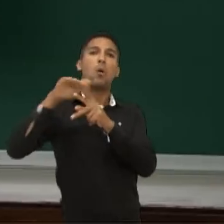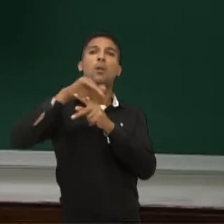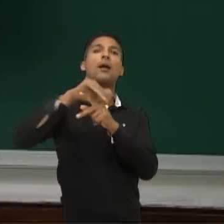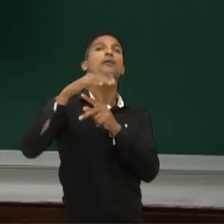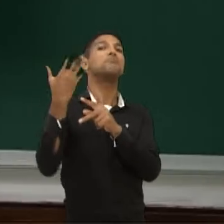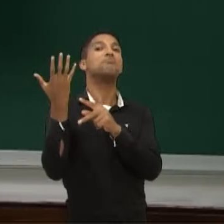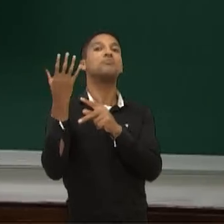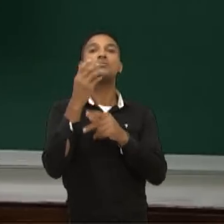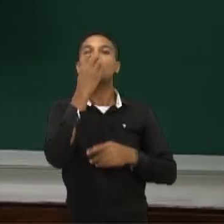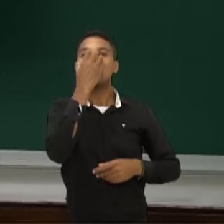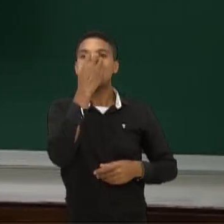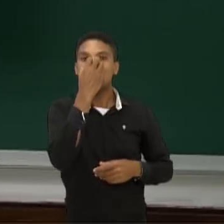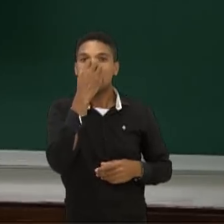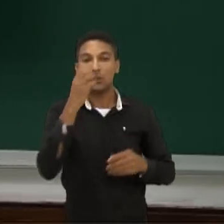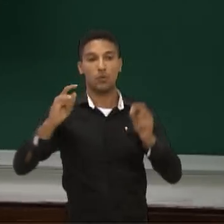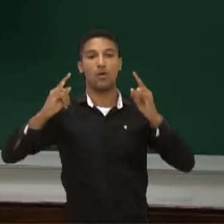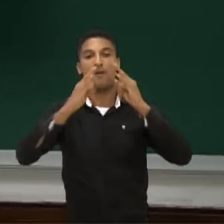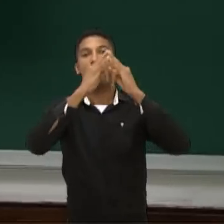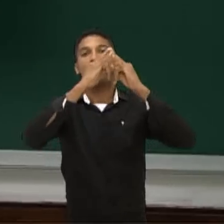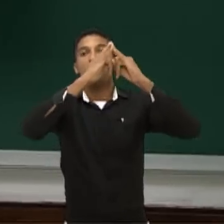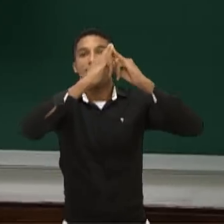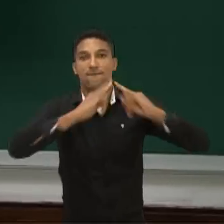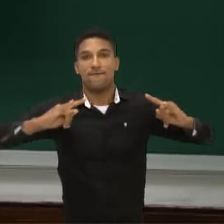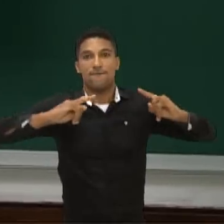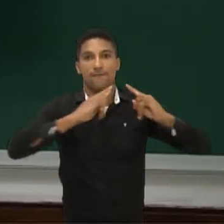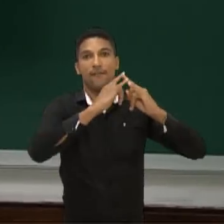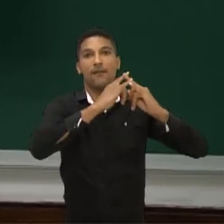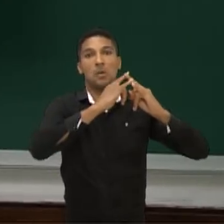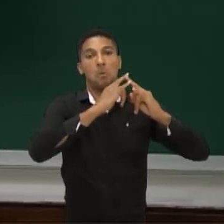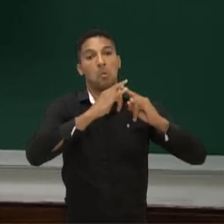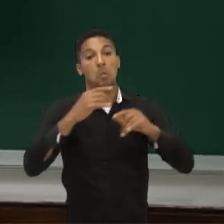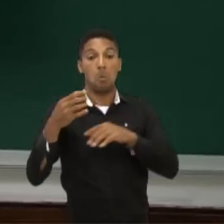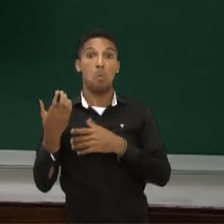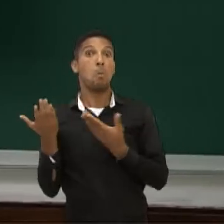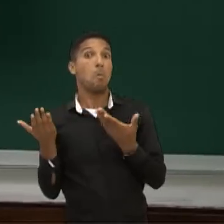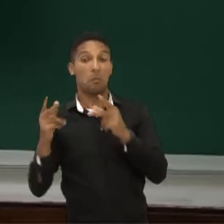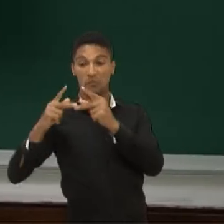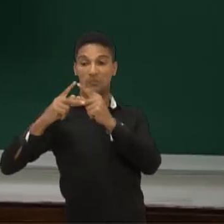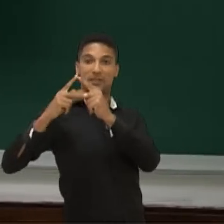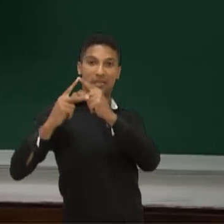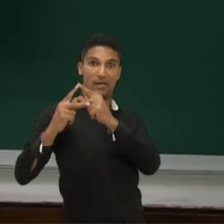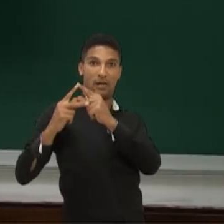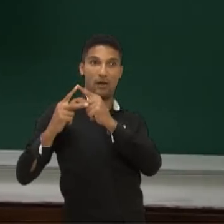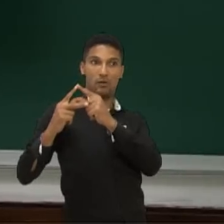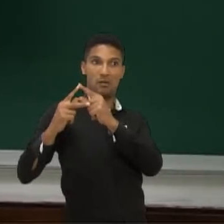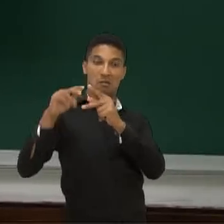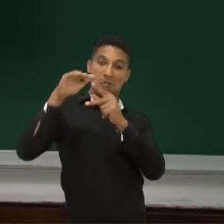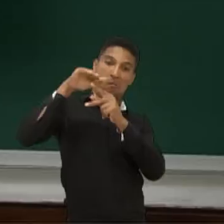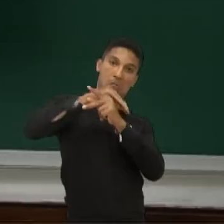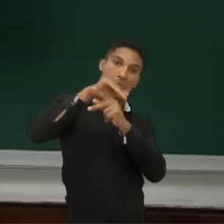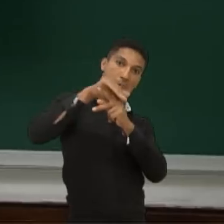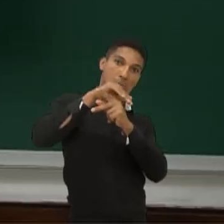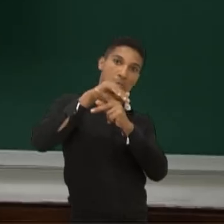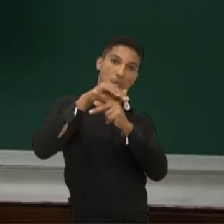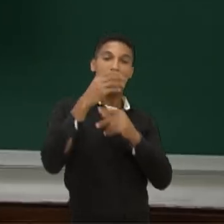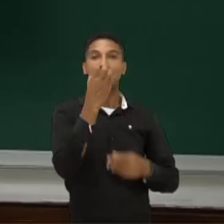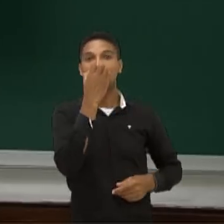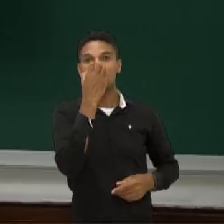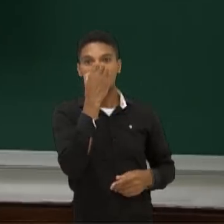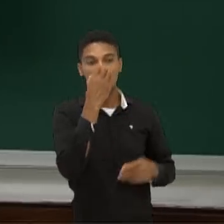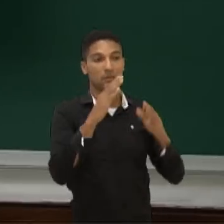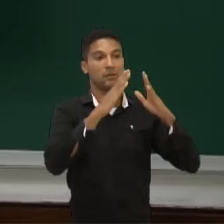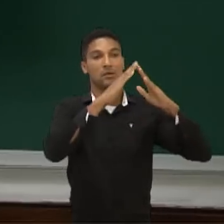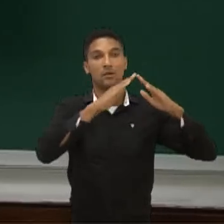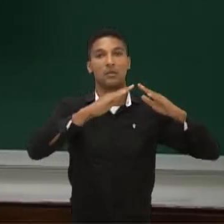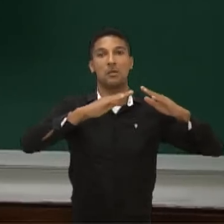bom? Então, mas poderia ser o quê? Poderia ser aqui uma padaria e poderia ser também um